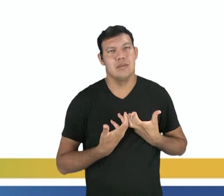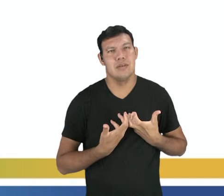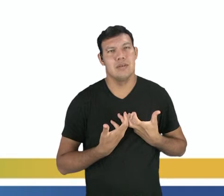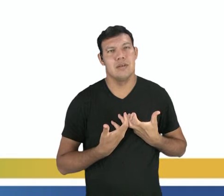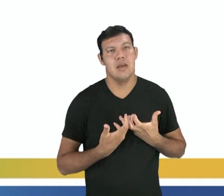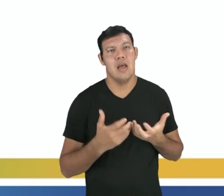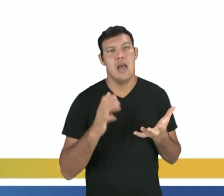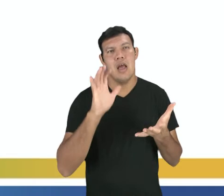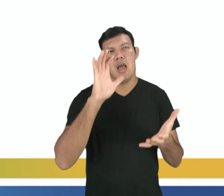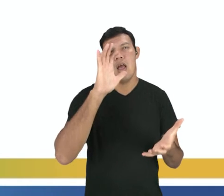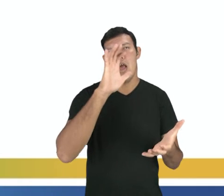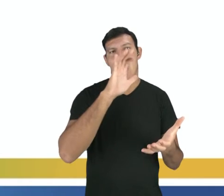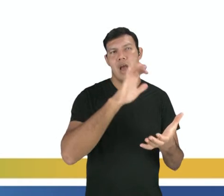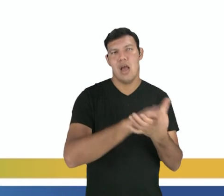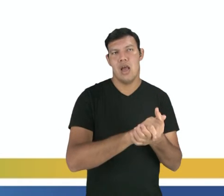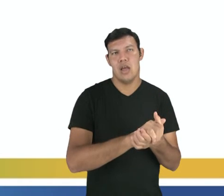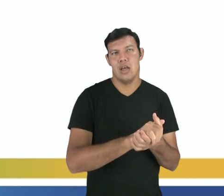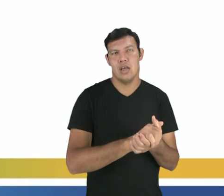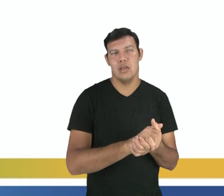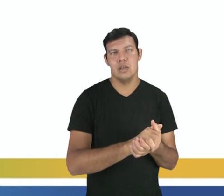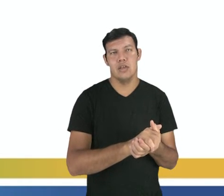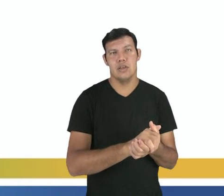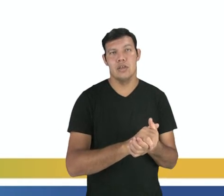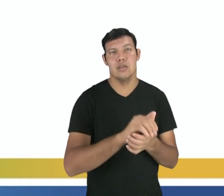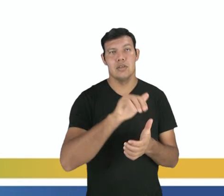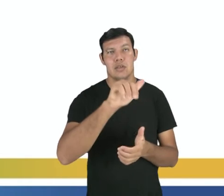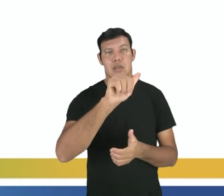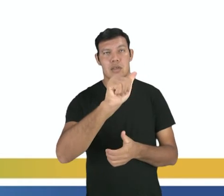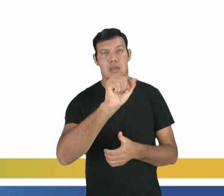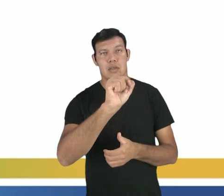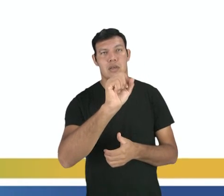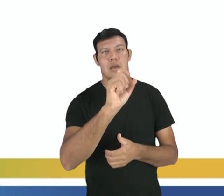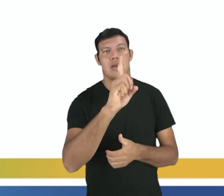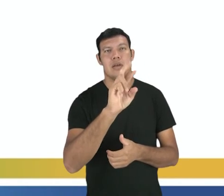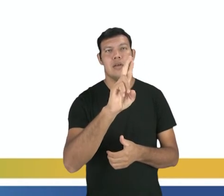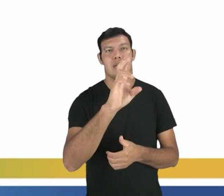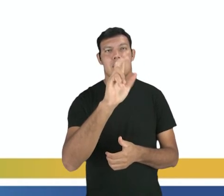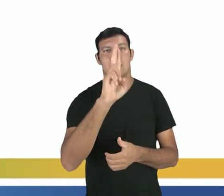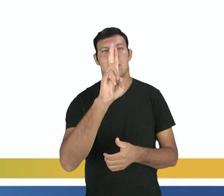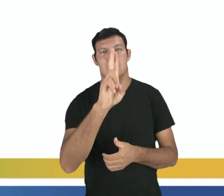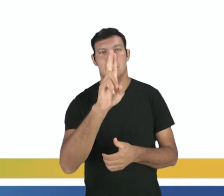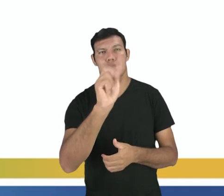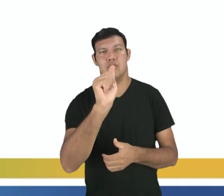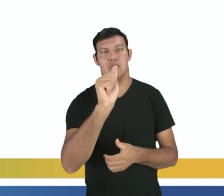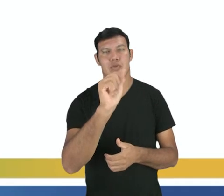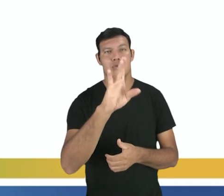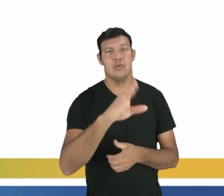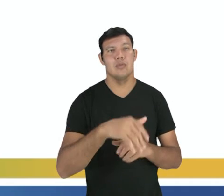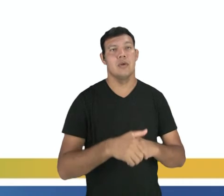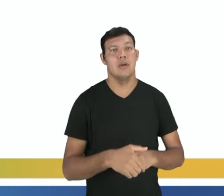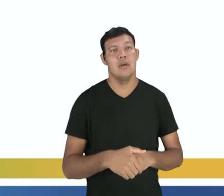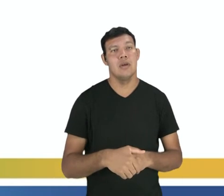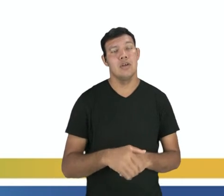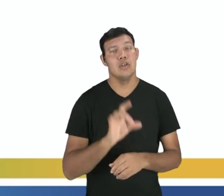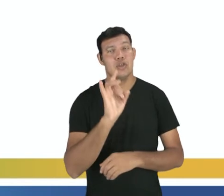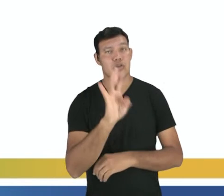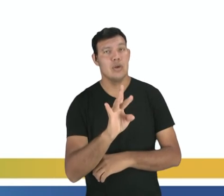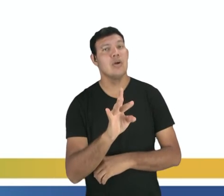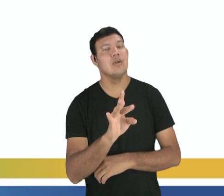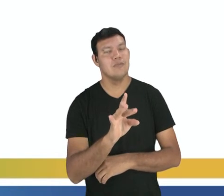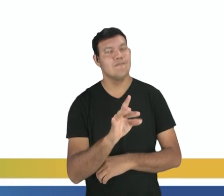casando com Asdrúbal, você será feliz. Uma oração reduzida, concluí ali, coloquei a